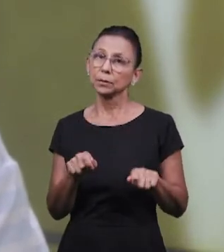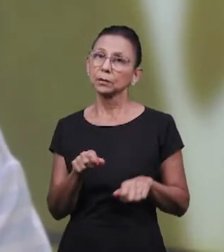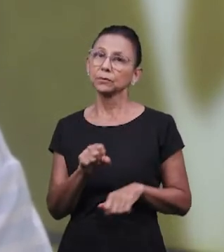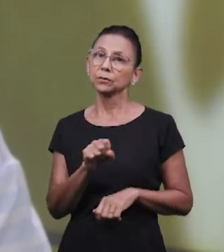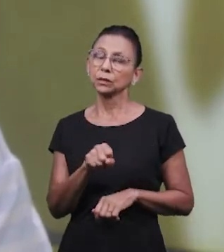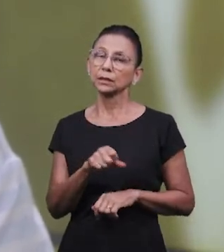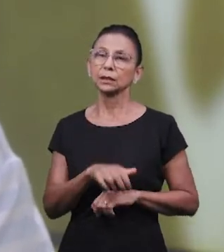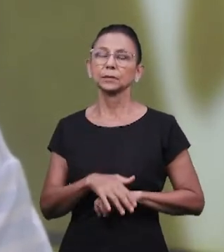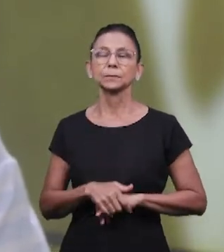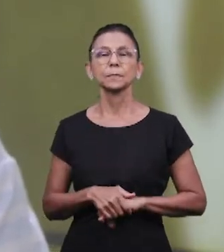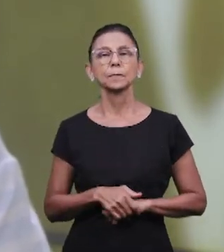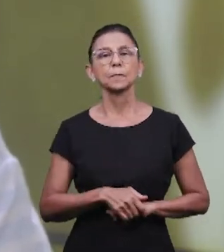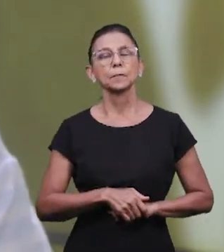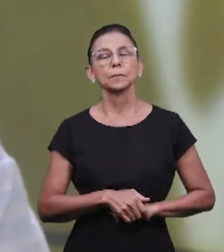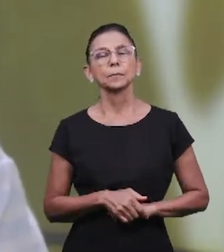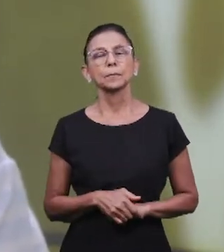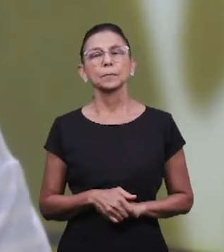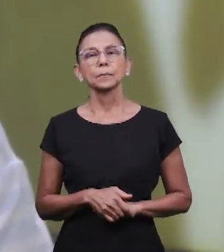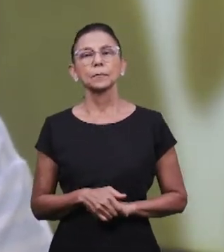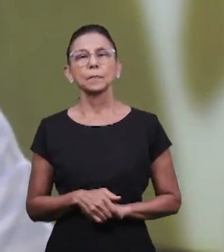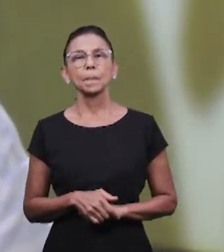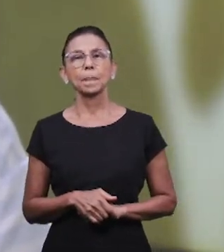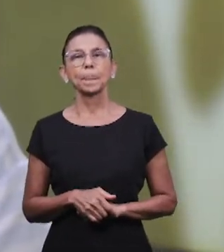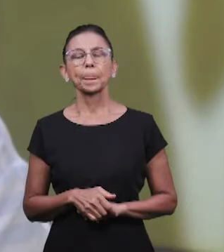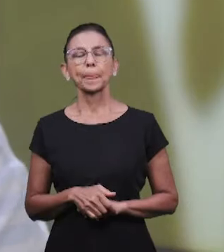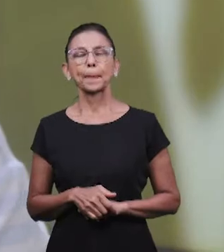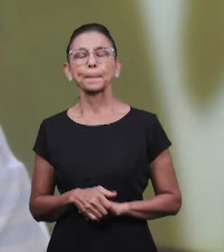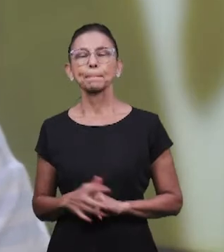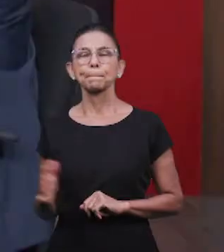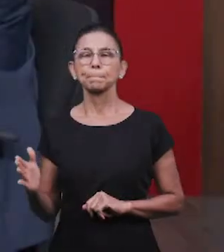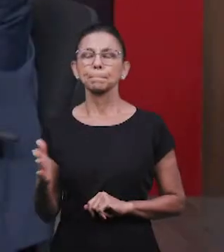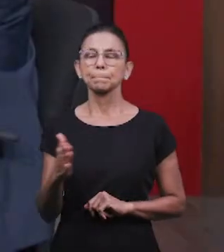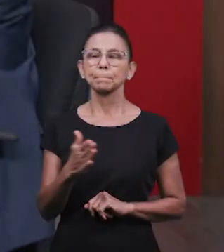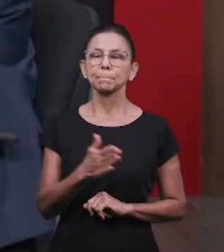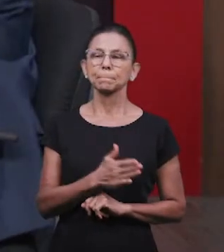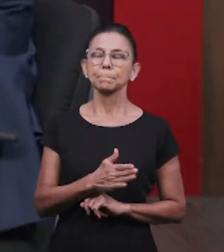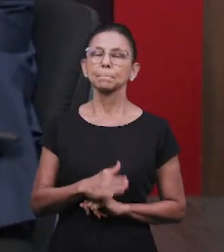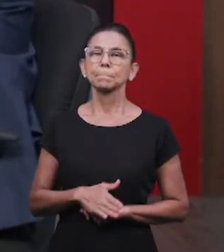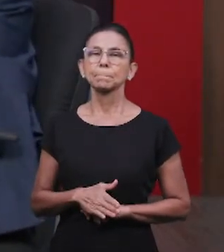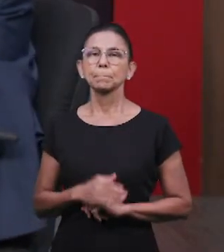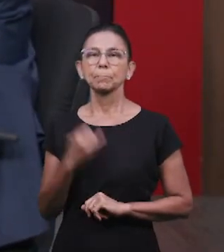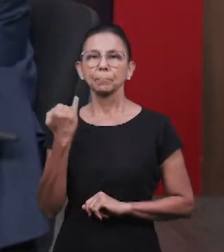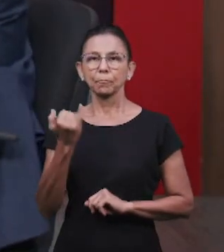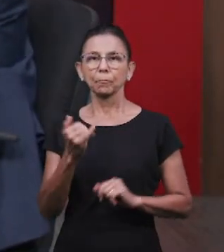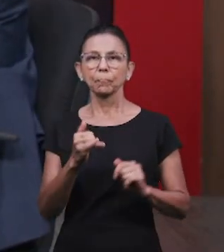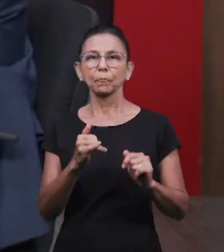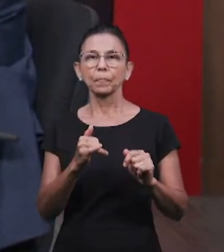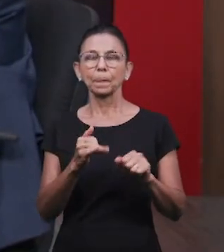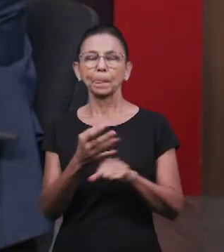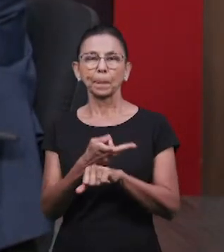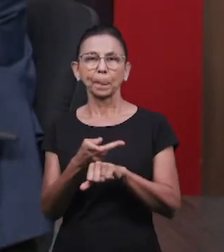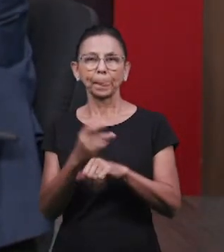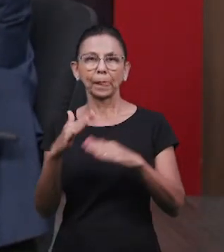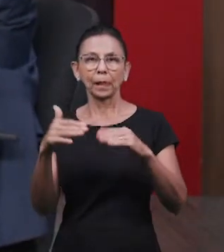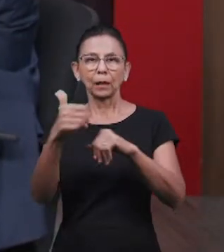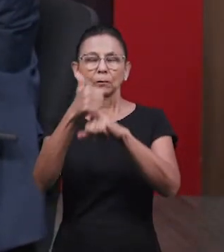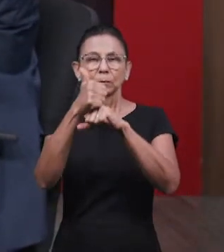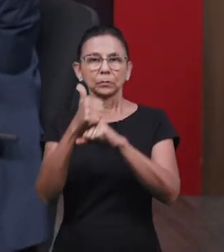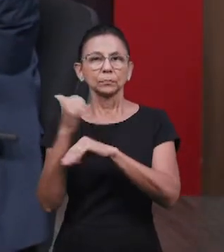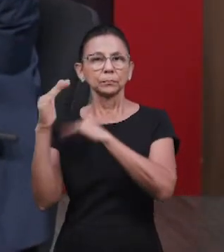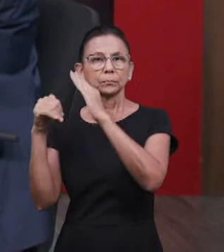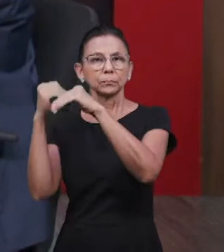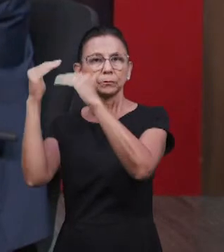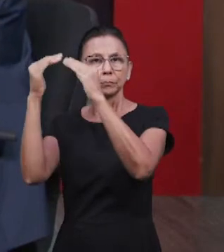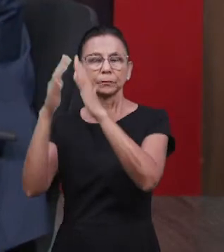orientados. E é essa orientação que é primordial para o desenvolvimento. Agora, eu quero fazer uma pergunta também, José. Eu vou entrar submeter aí,